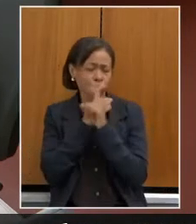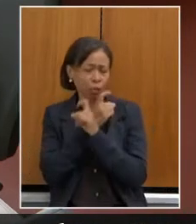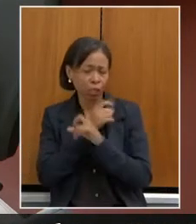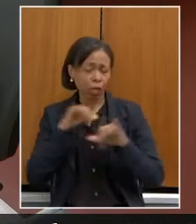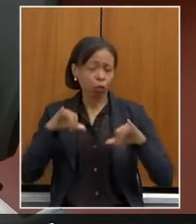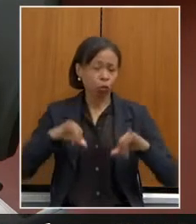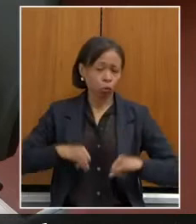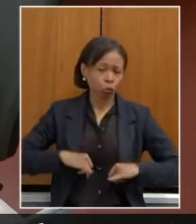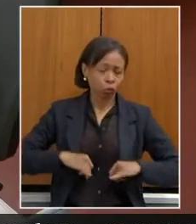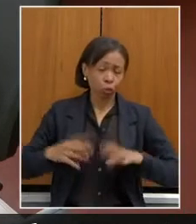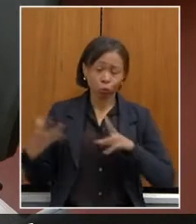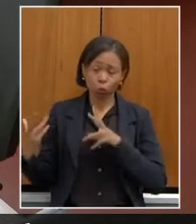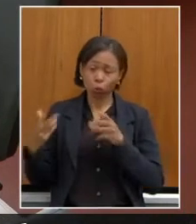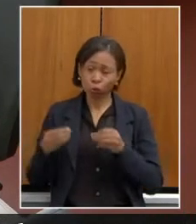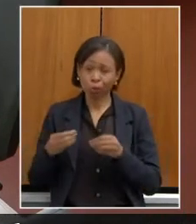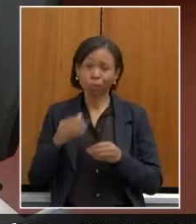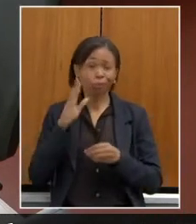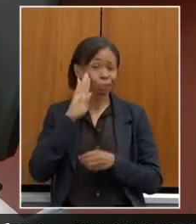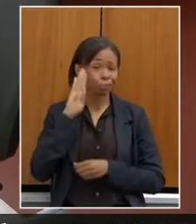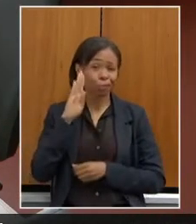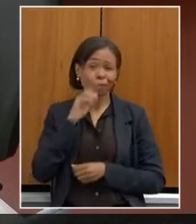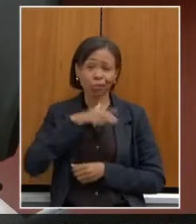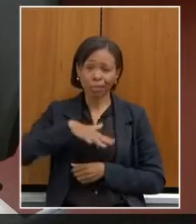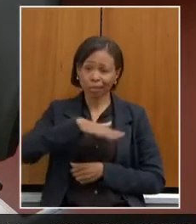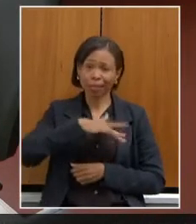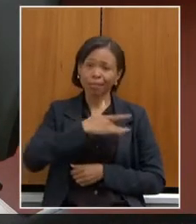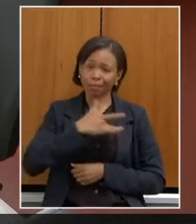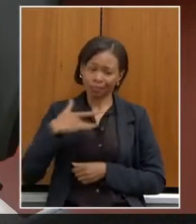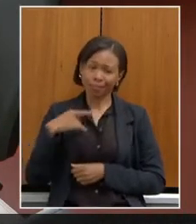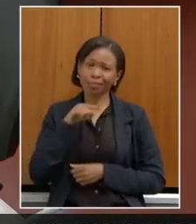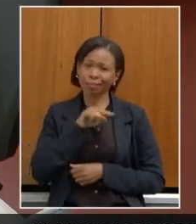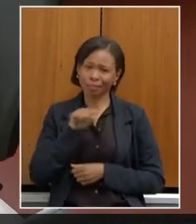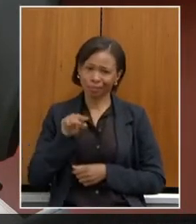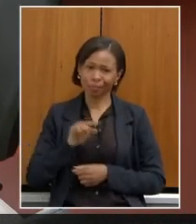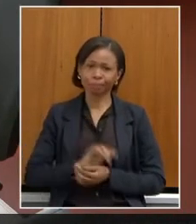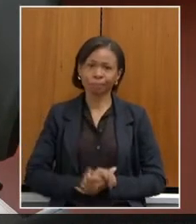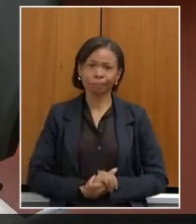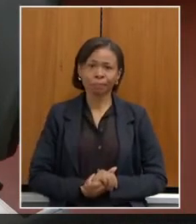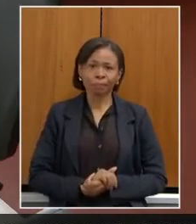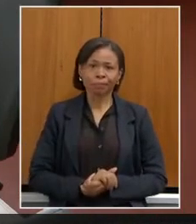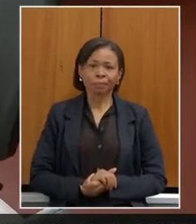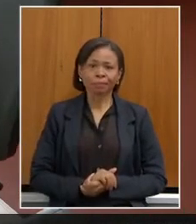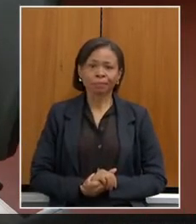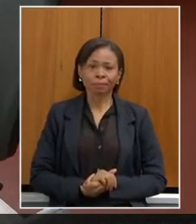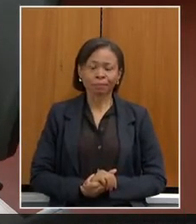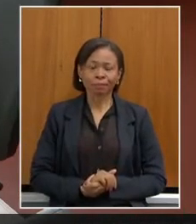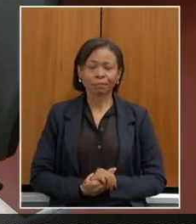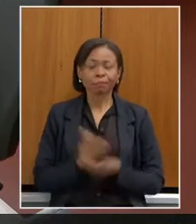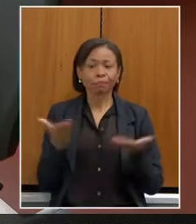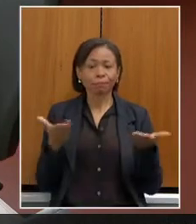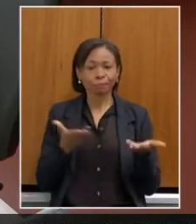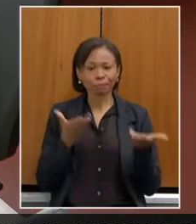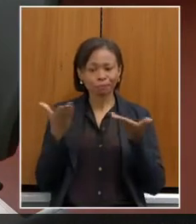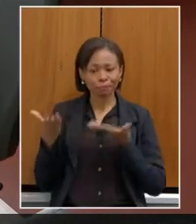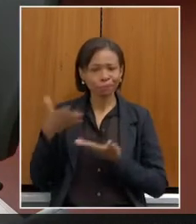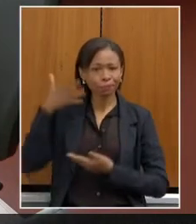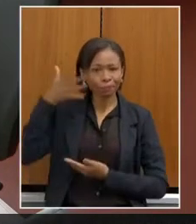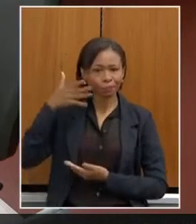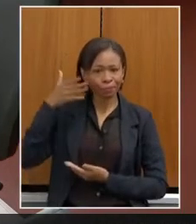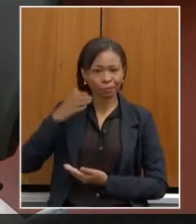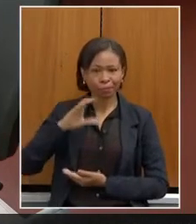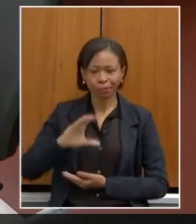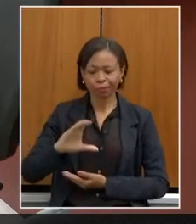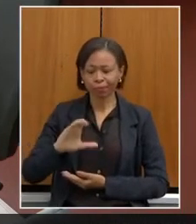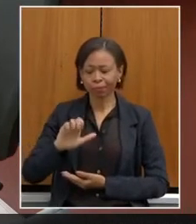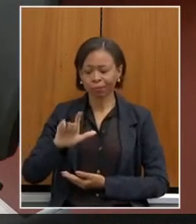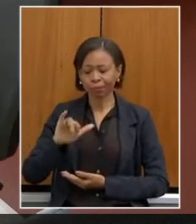pra vocês então da saúde obrigado Celice eu passo a palavra ao companheiro deputado Celinho